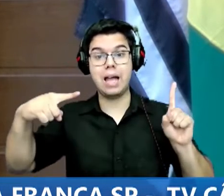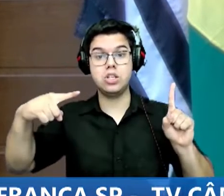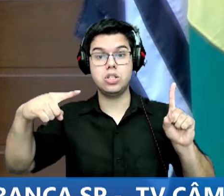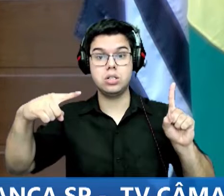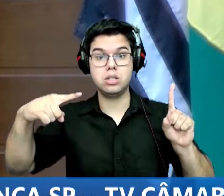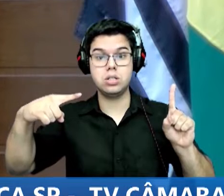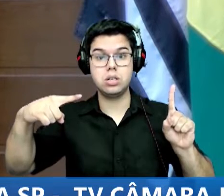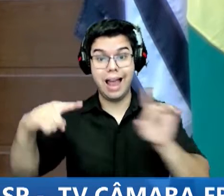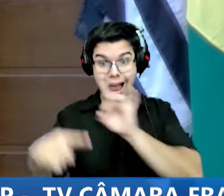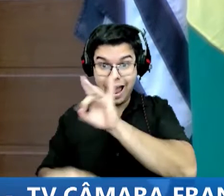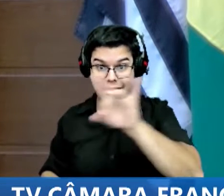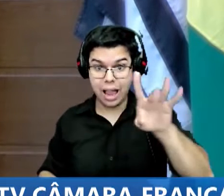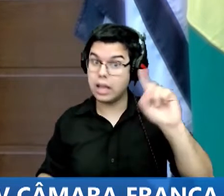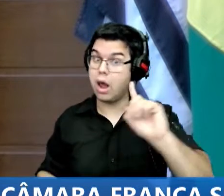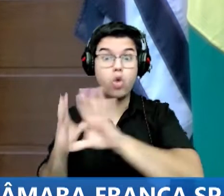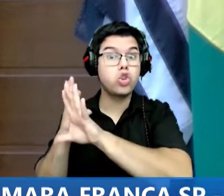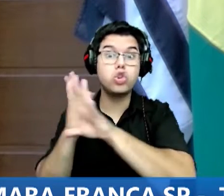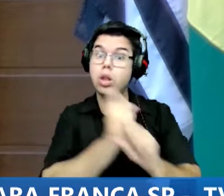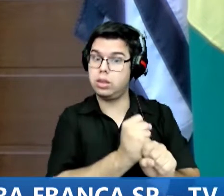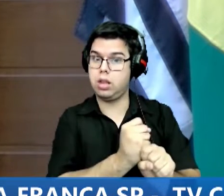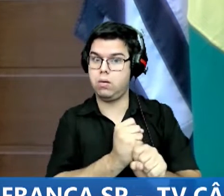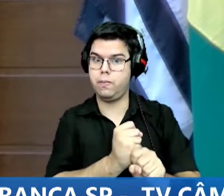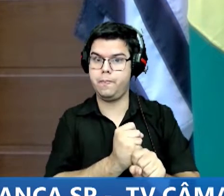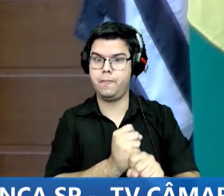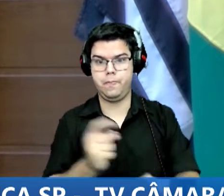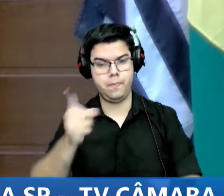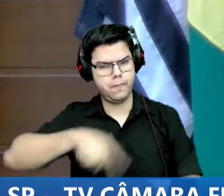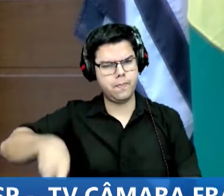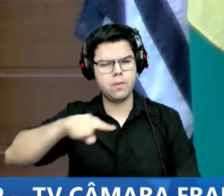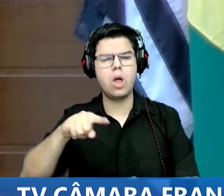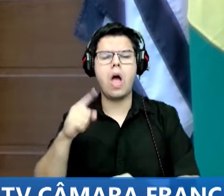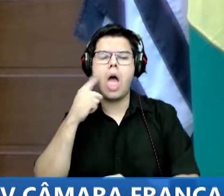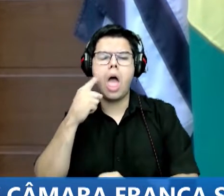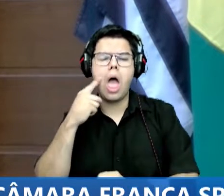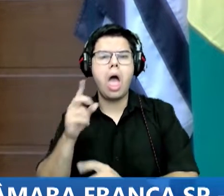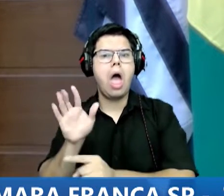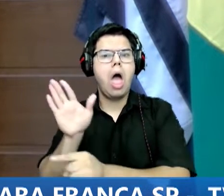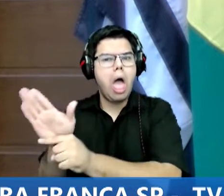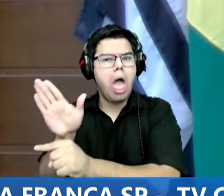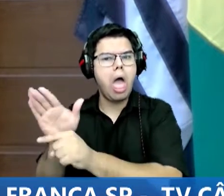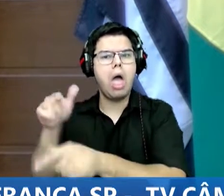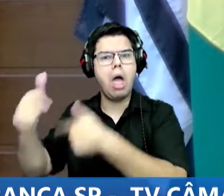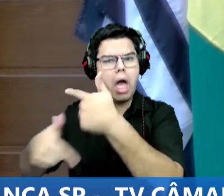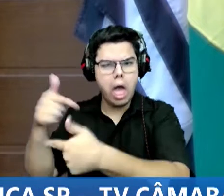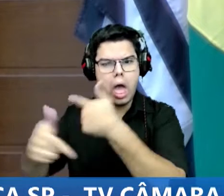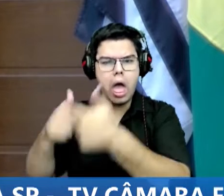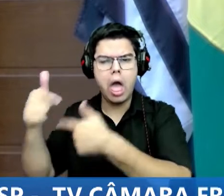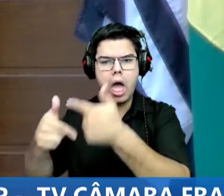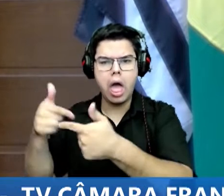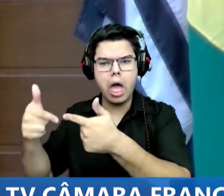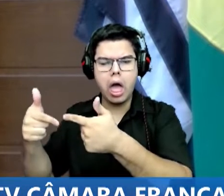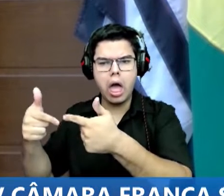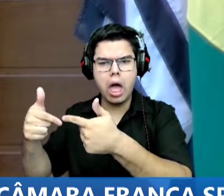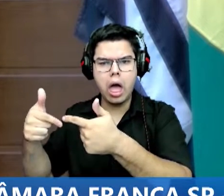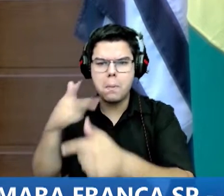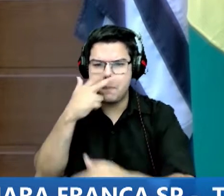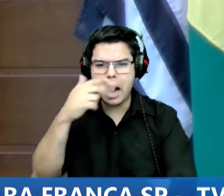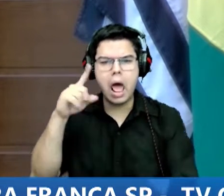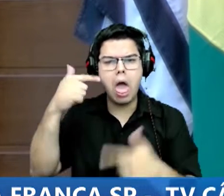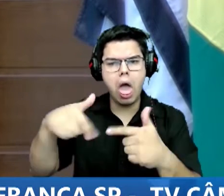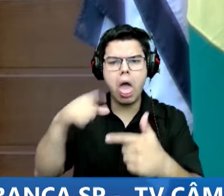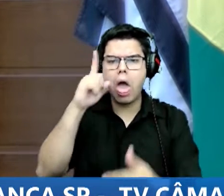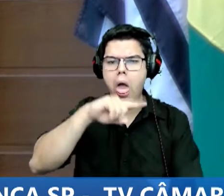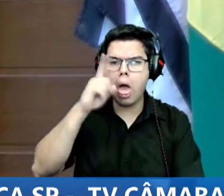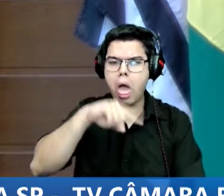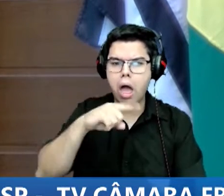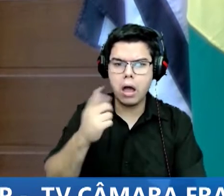trabalho infantil, a gente defende a precarização do trabalho. A gente defende que as pessoas não se qualifiquem